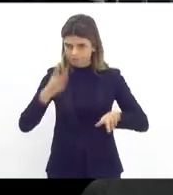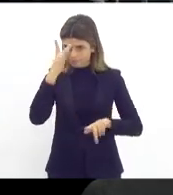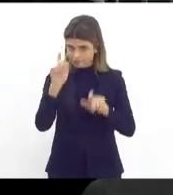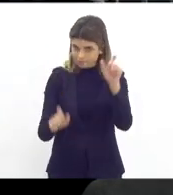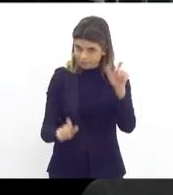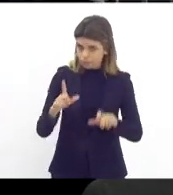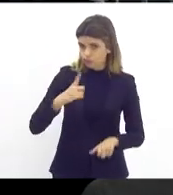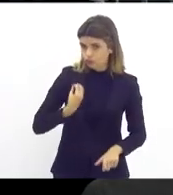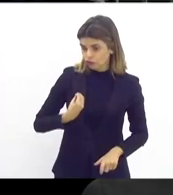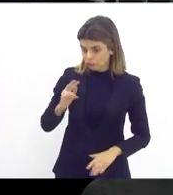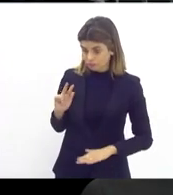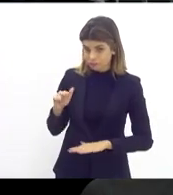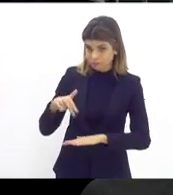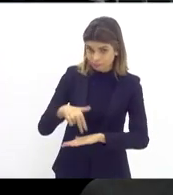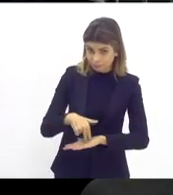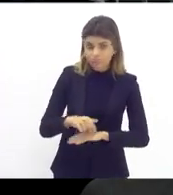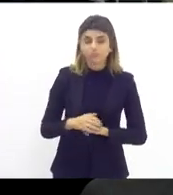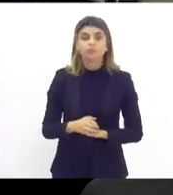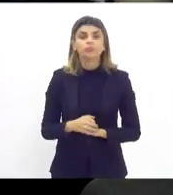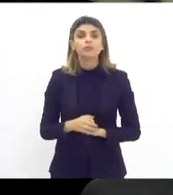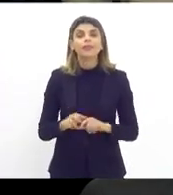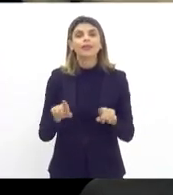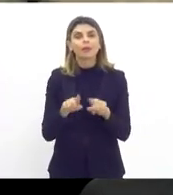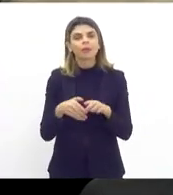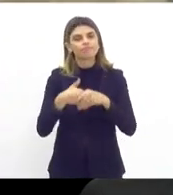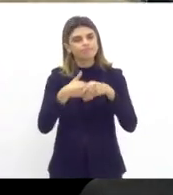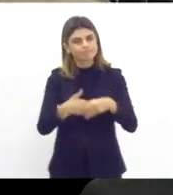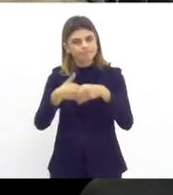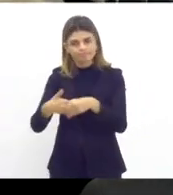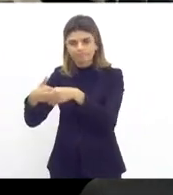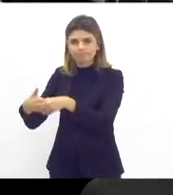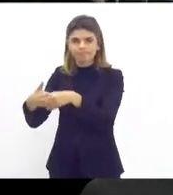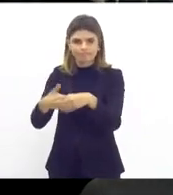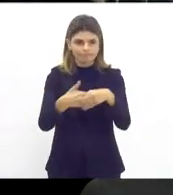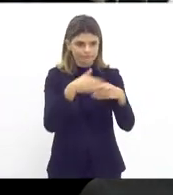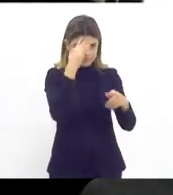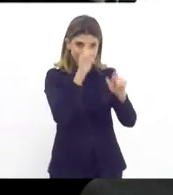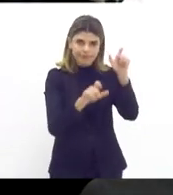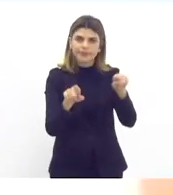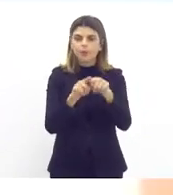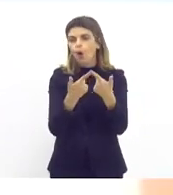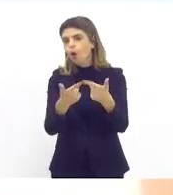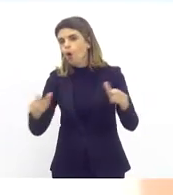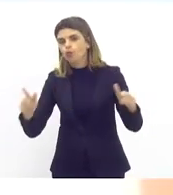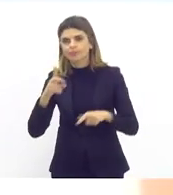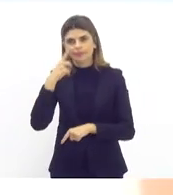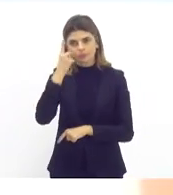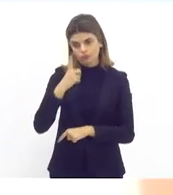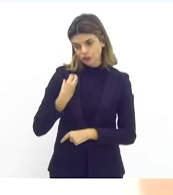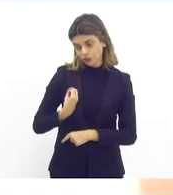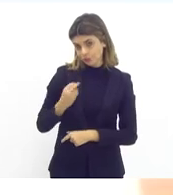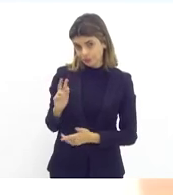Arthur Monteiro, e, ao cumprimentá-los, cumprimento os demais parlamentares presentes.